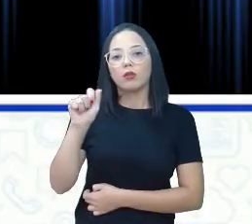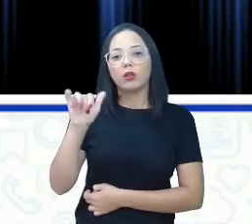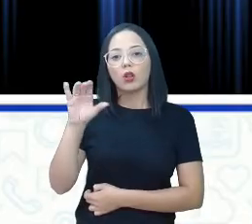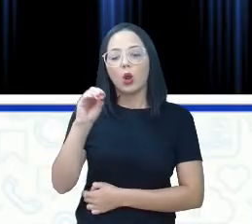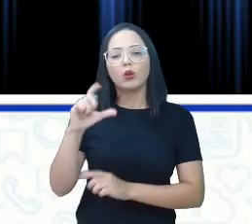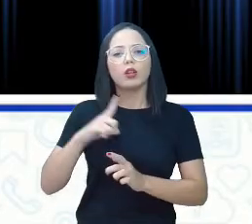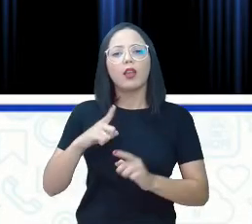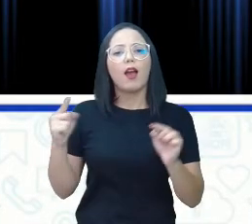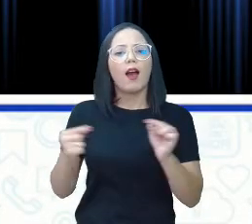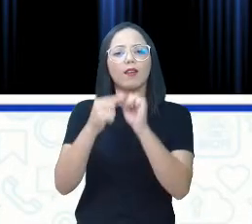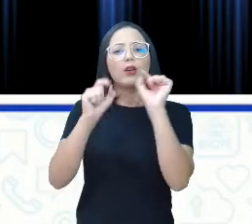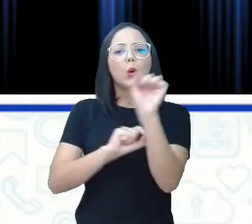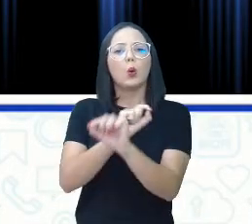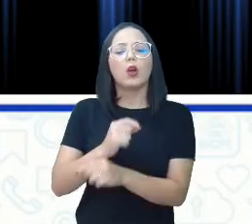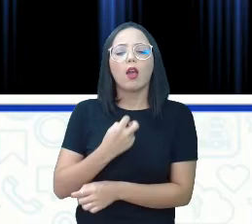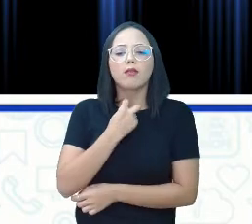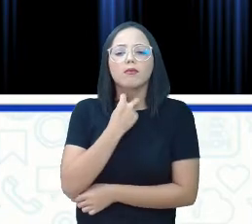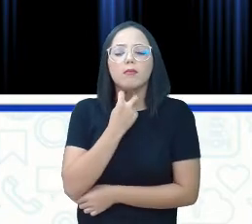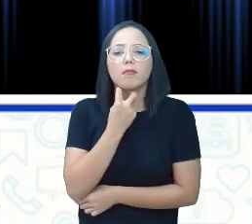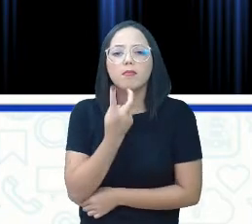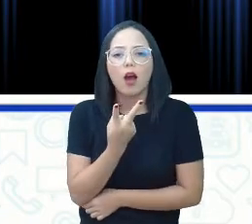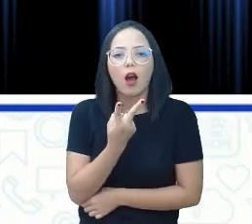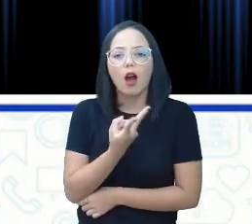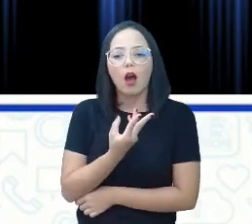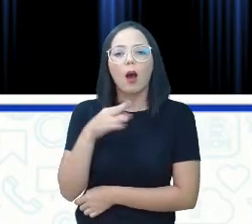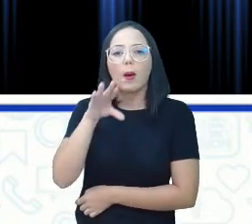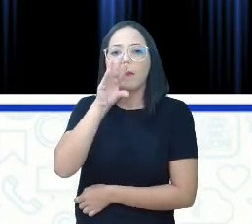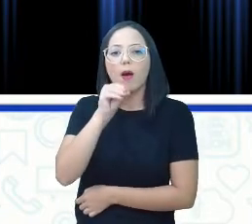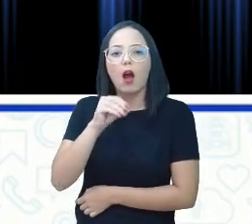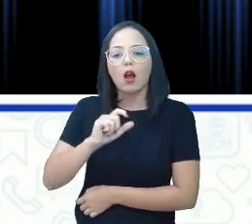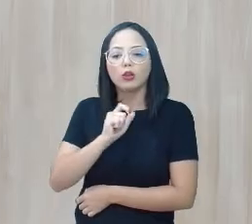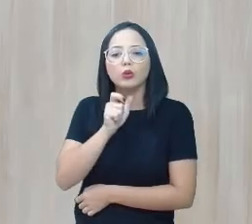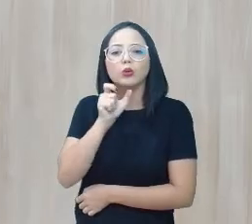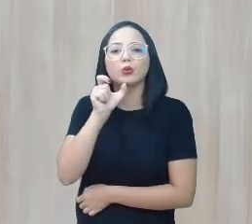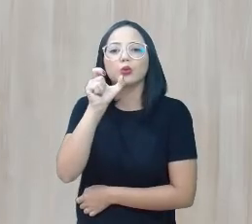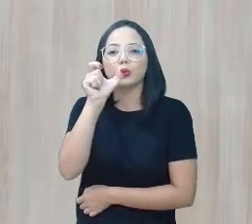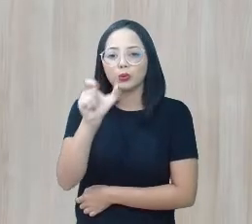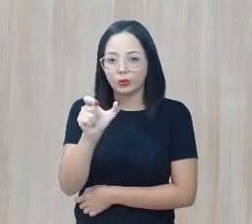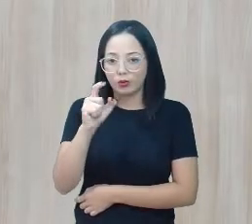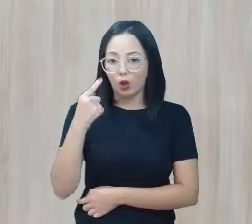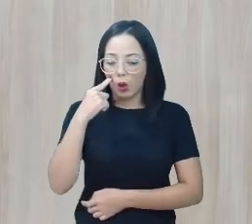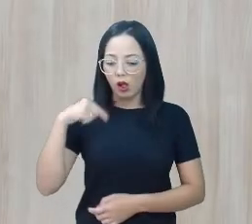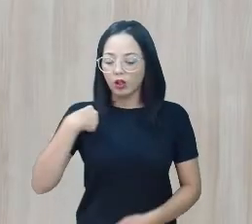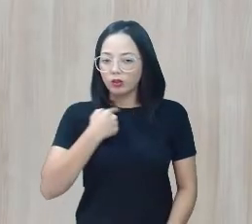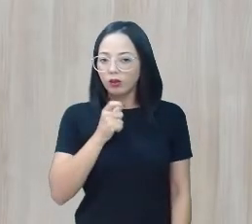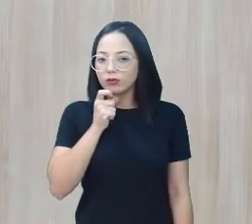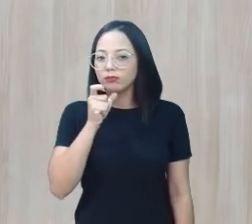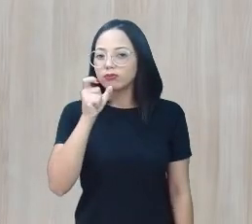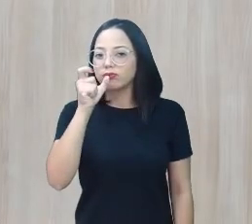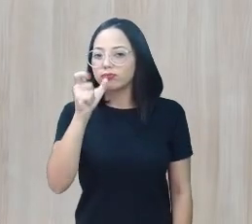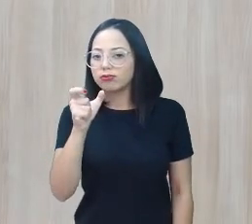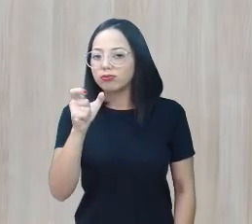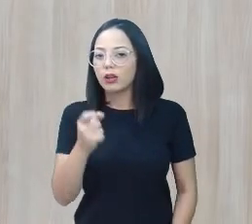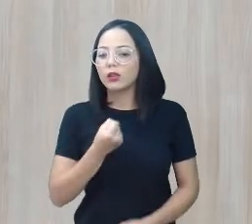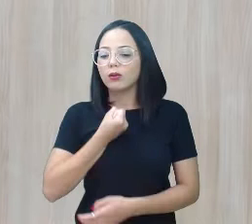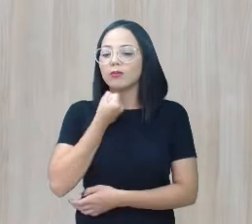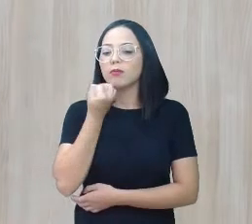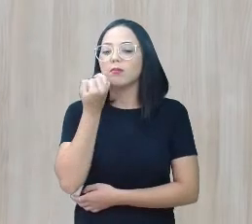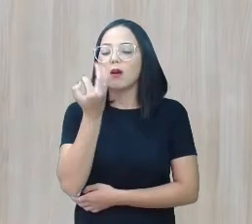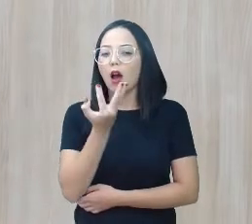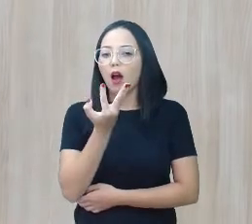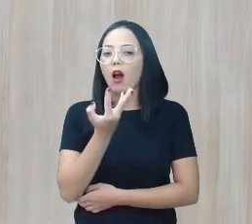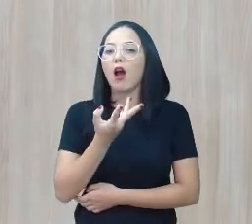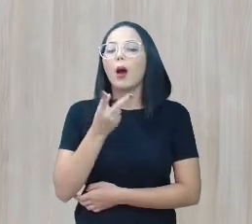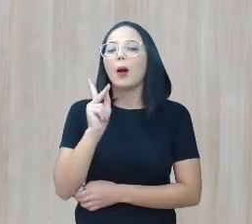som da pronúncia, quando estamos pronunciando. Então, quando pronunciamos a palavra, então esse som,